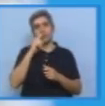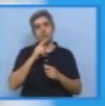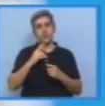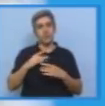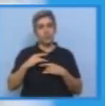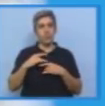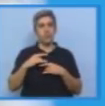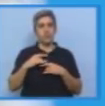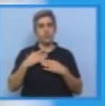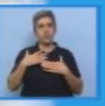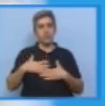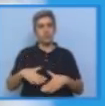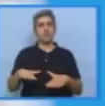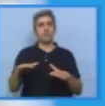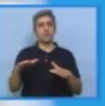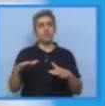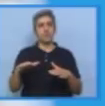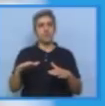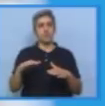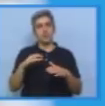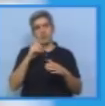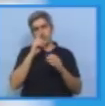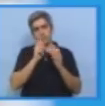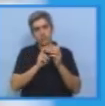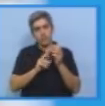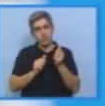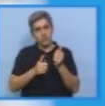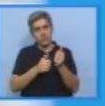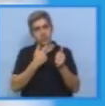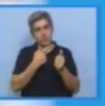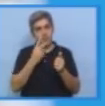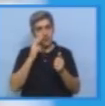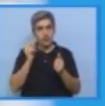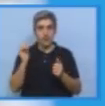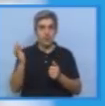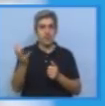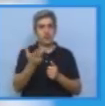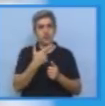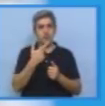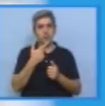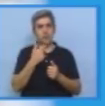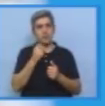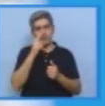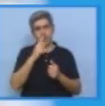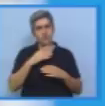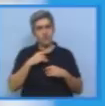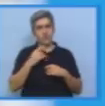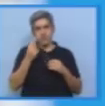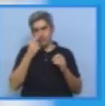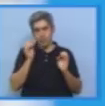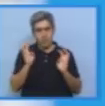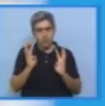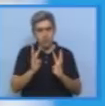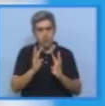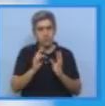minhas vestes?" Os discípulos responderam-lhe: "Vês a multidão que te aperta e perguntas quem me tocou?" Mas